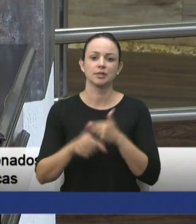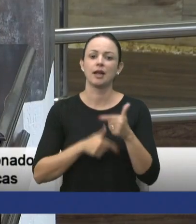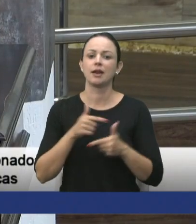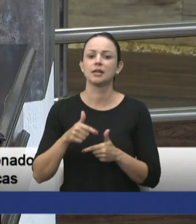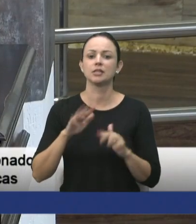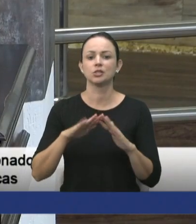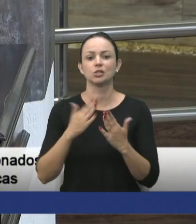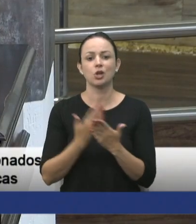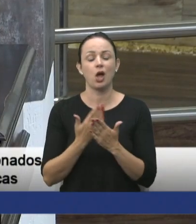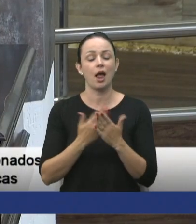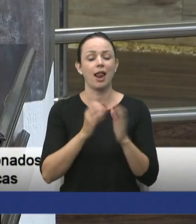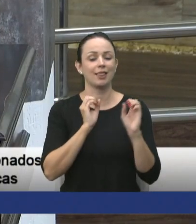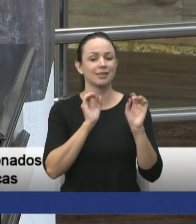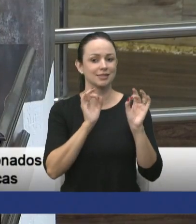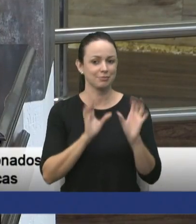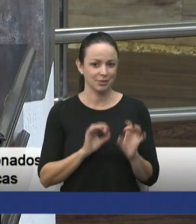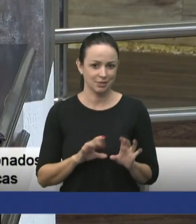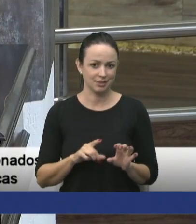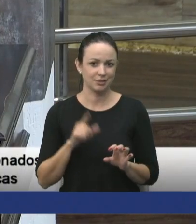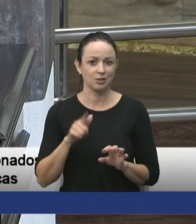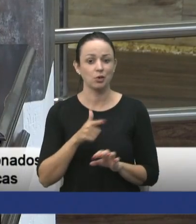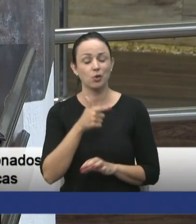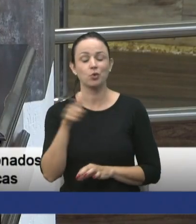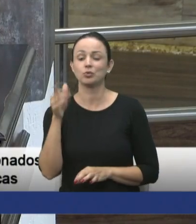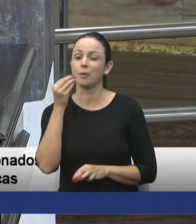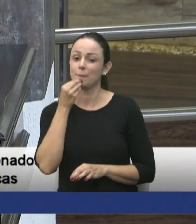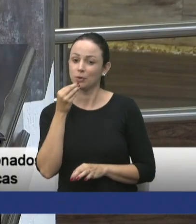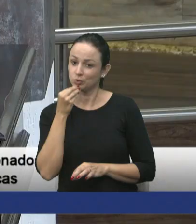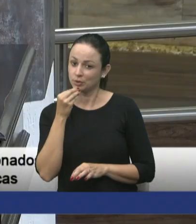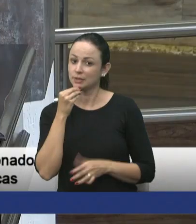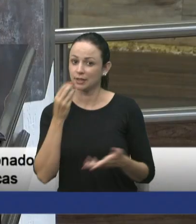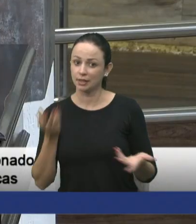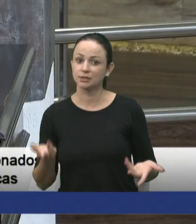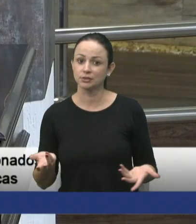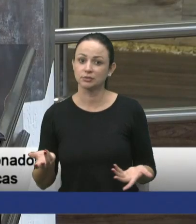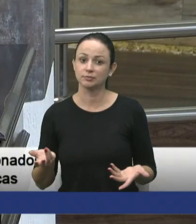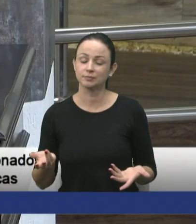escolas especiais, foi uma outra oportunidade muito grande